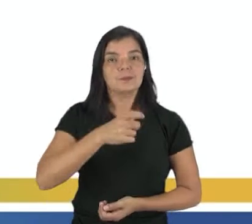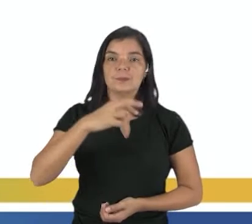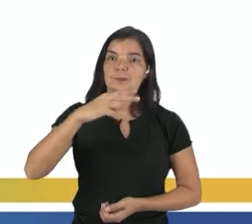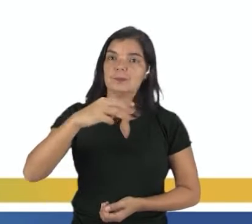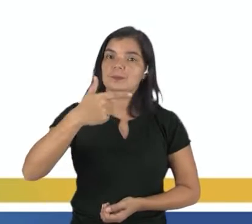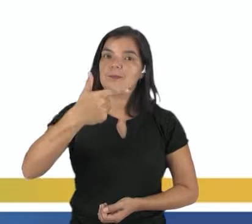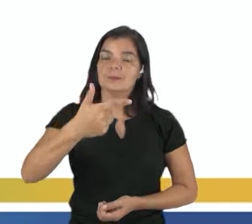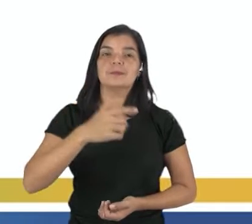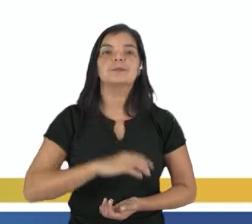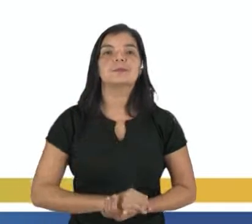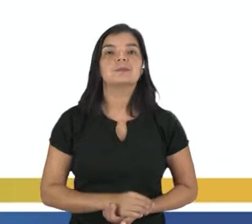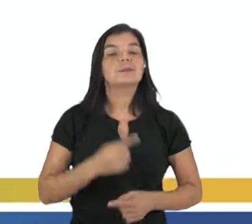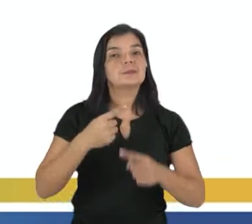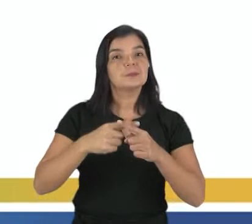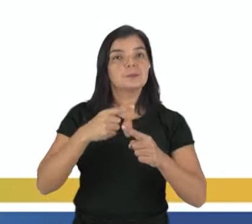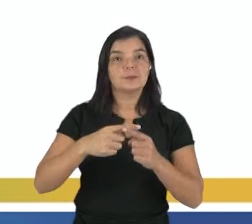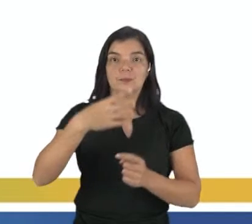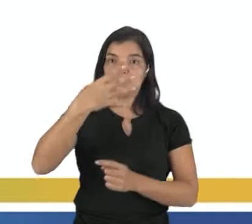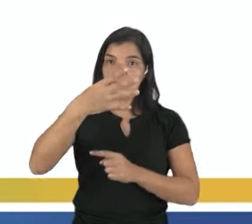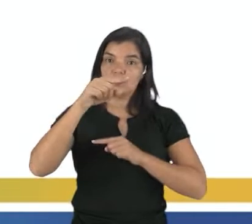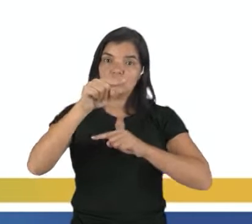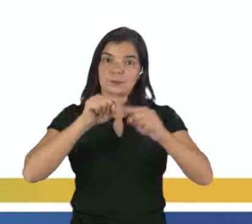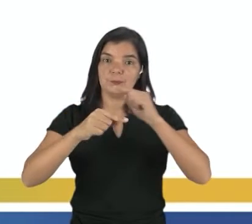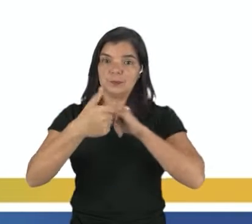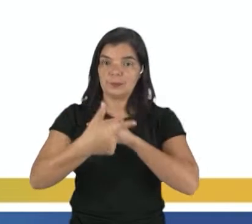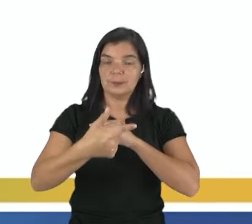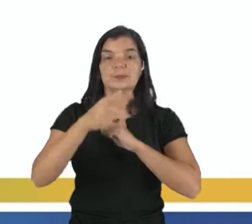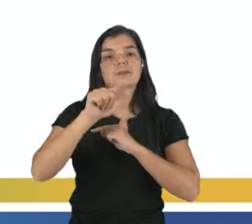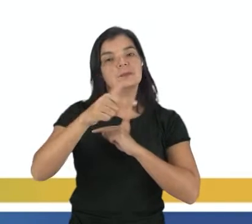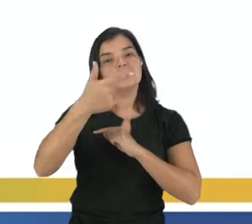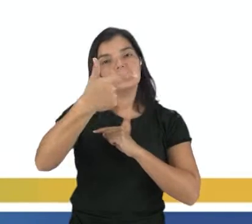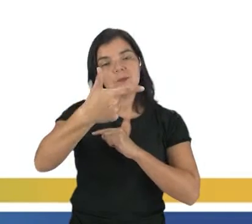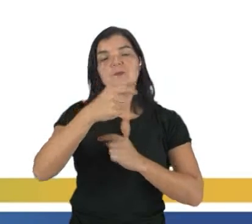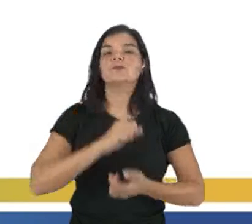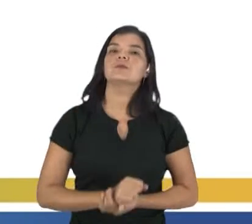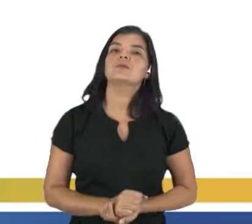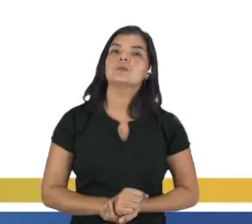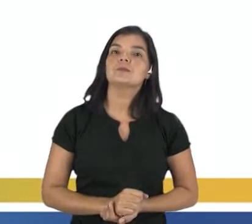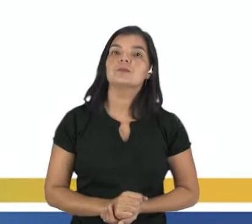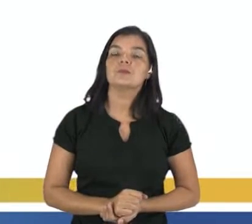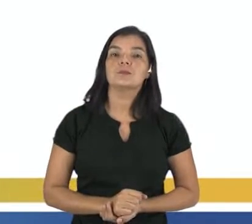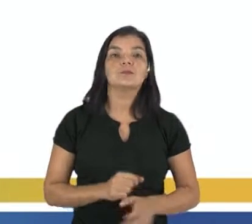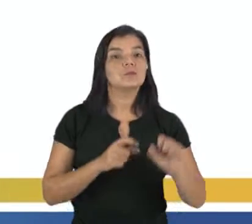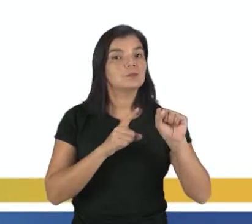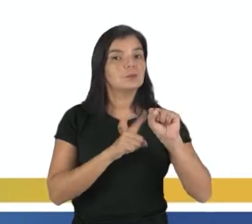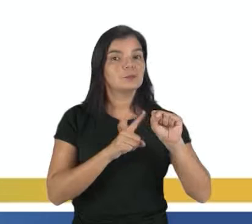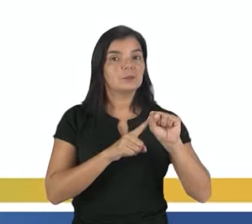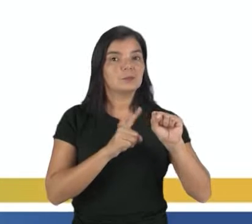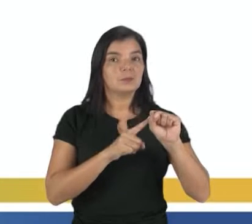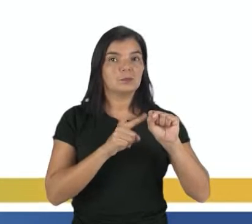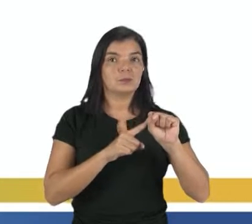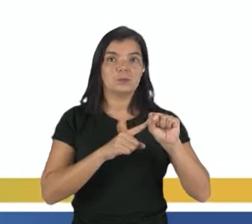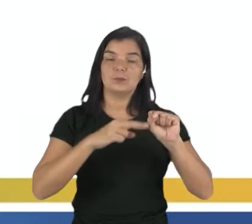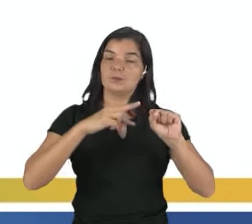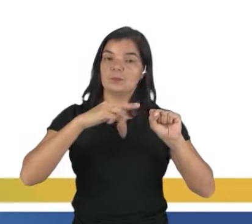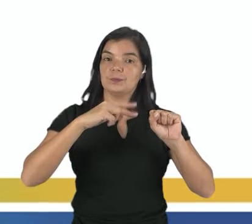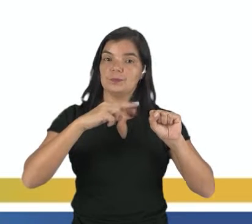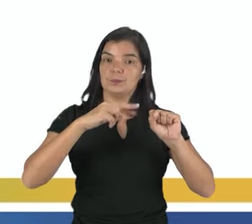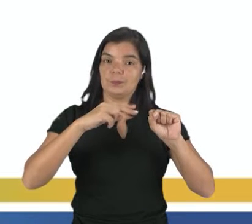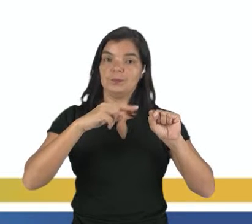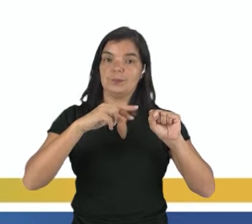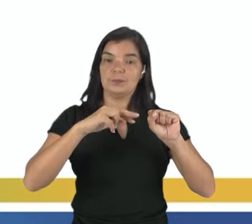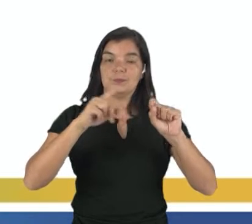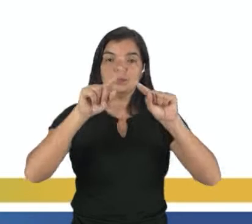é igual a 2 porque 4 dividido para dois tá dois e daí a gente escreve a solução você coloca o S